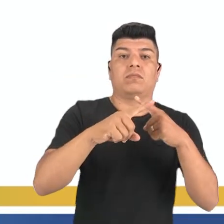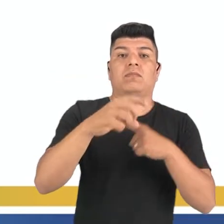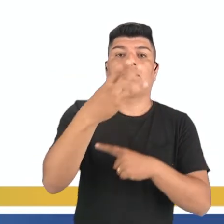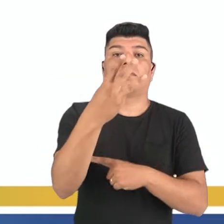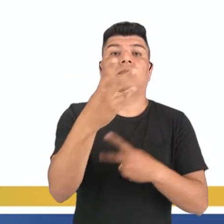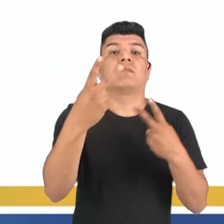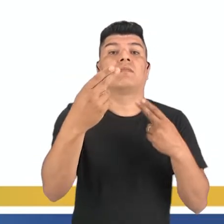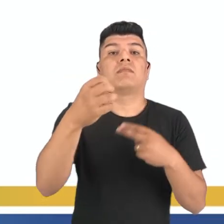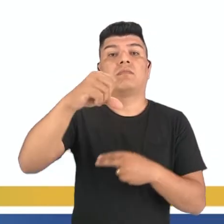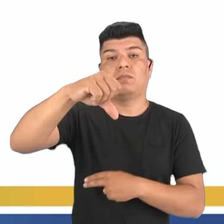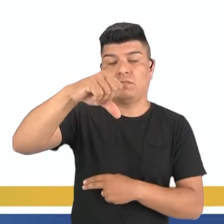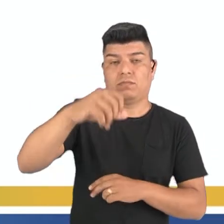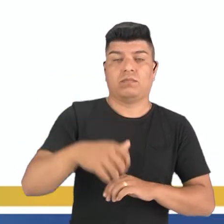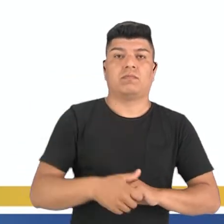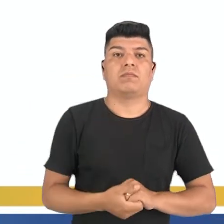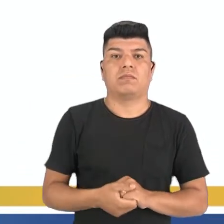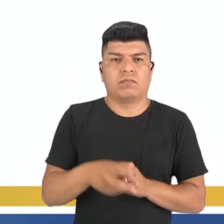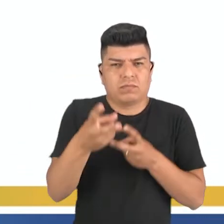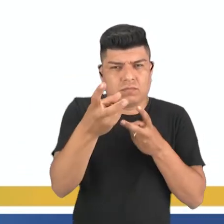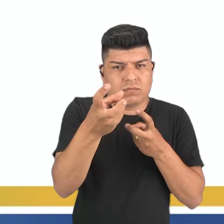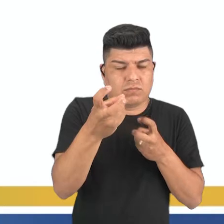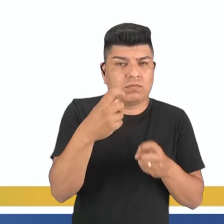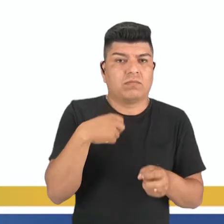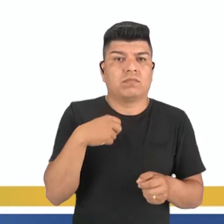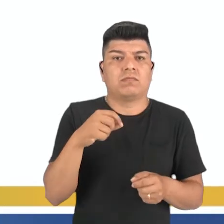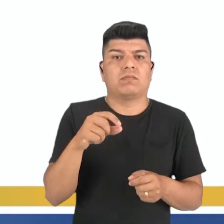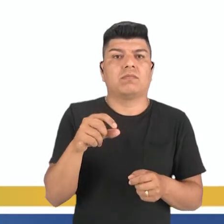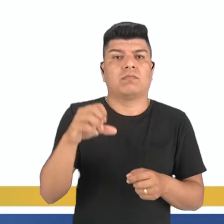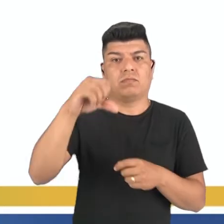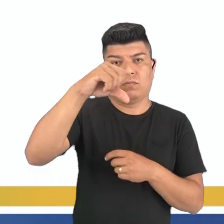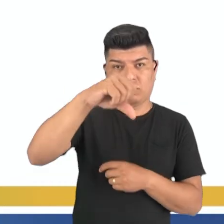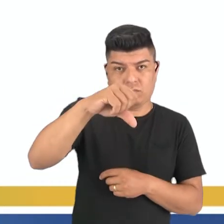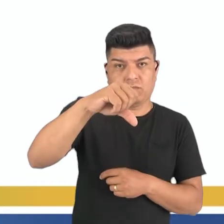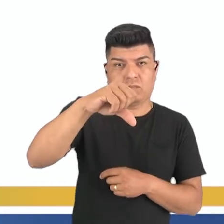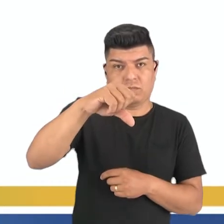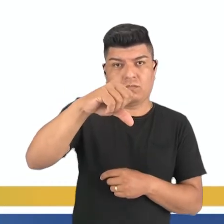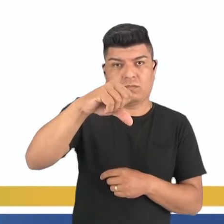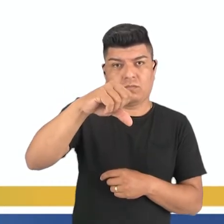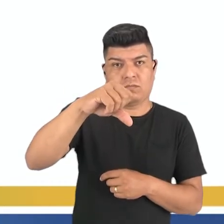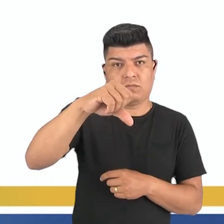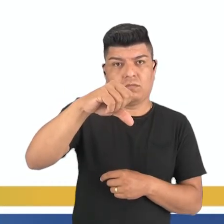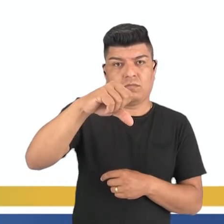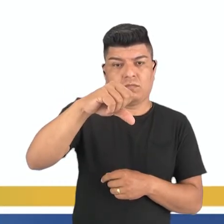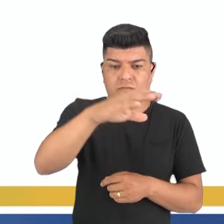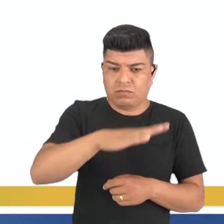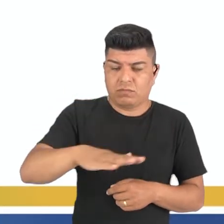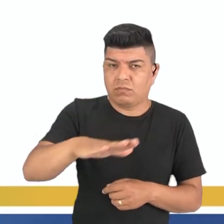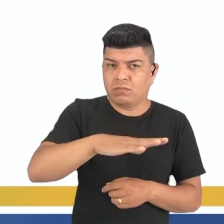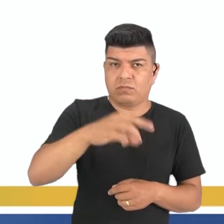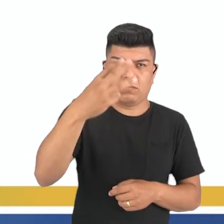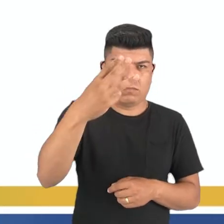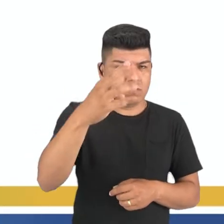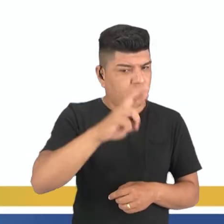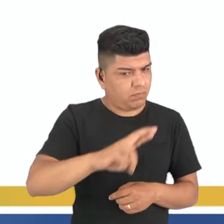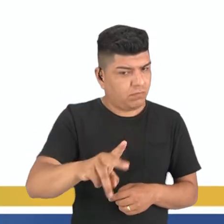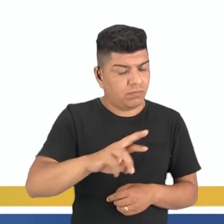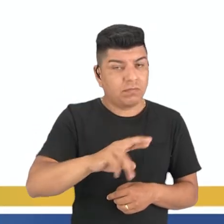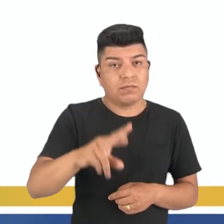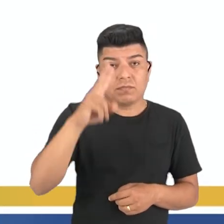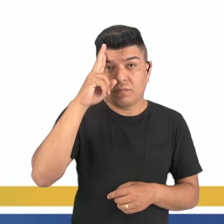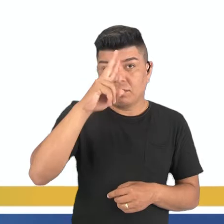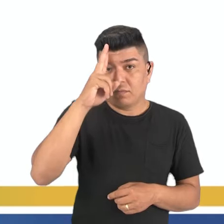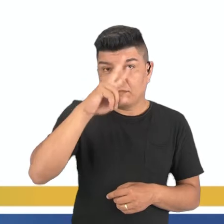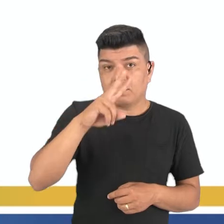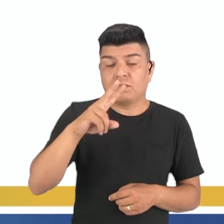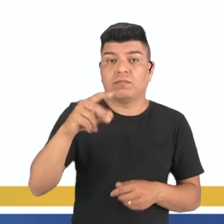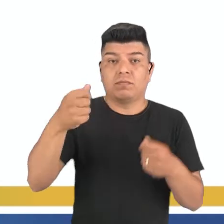vezes 3 vai dar 9. Agora, perceba que quando você colocar esse 9, você não vai colocar ele embaixo do 3, não. Lembra que você tem